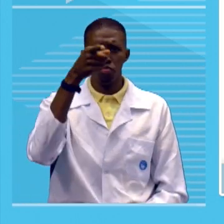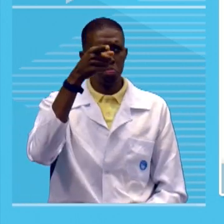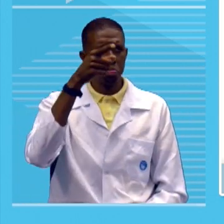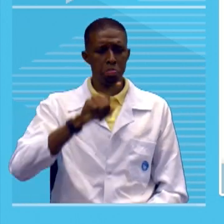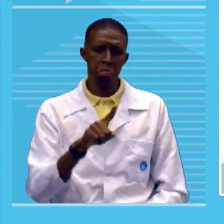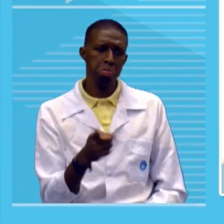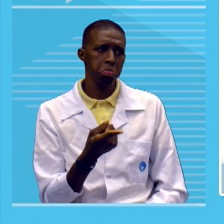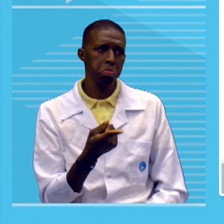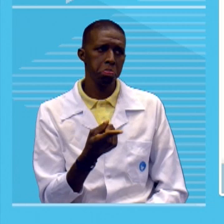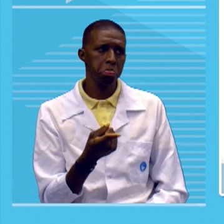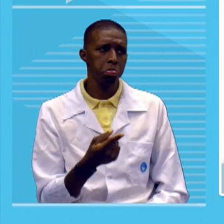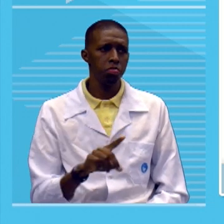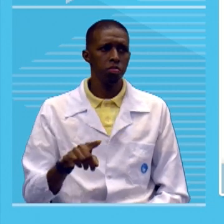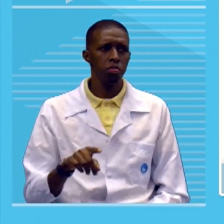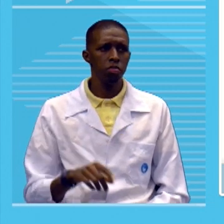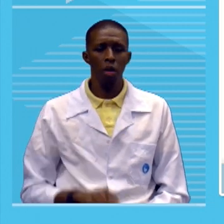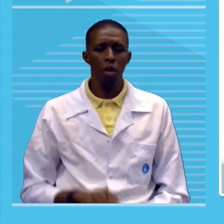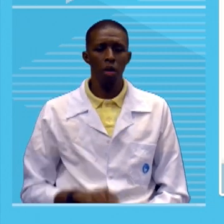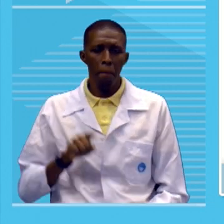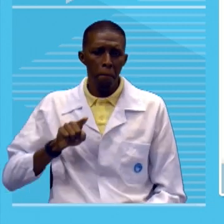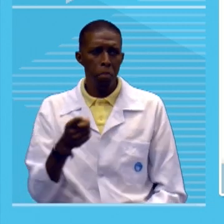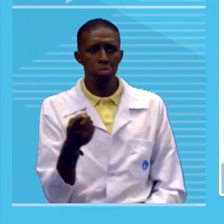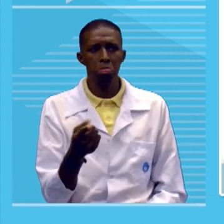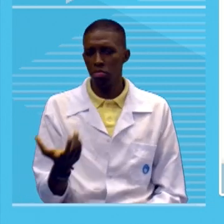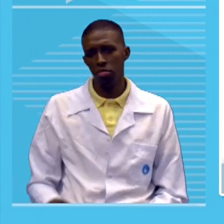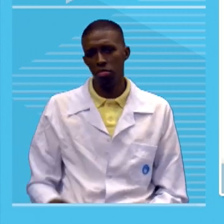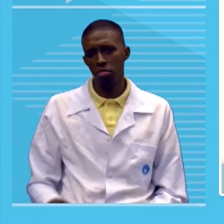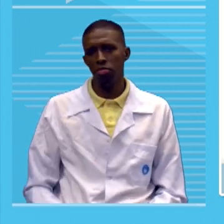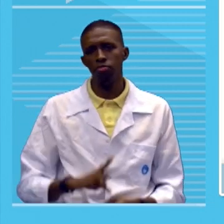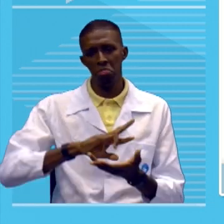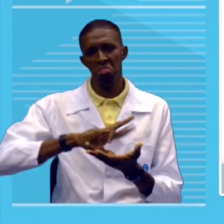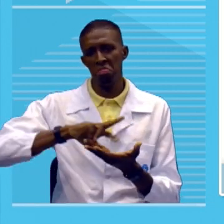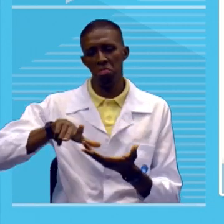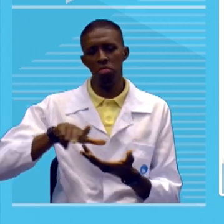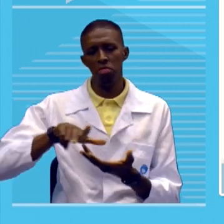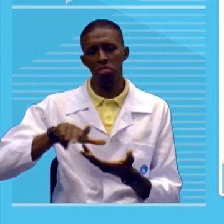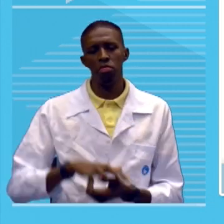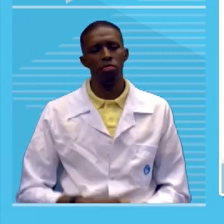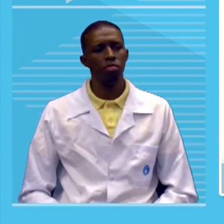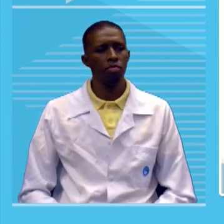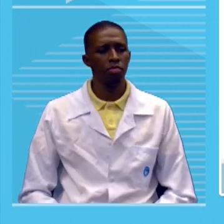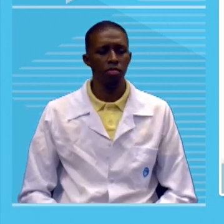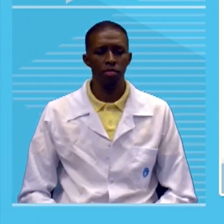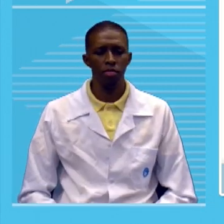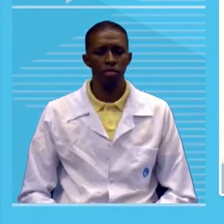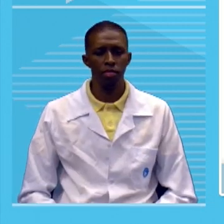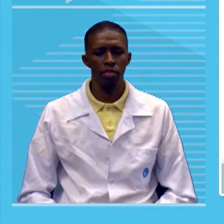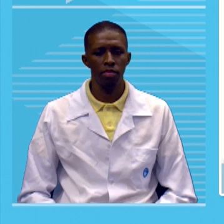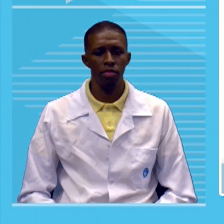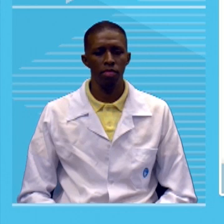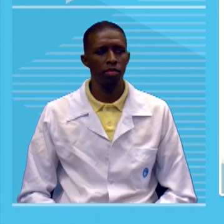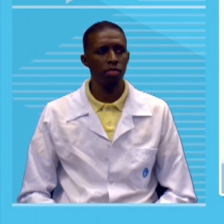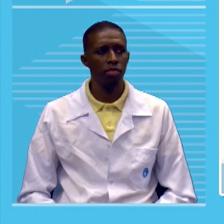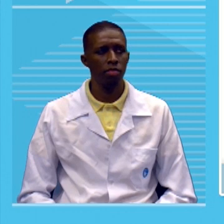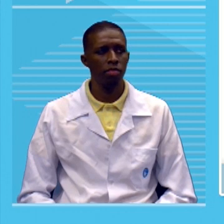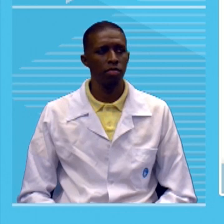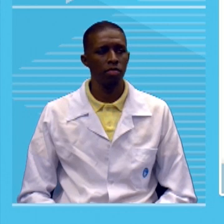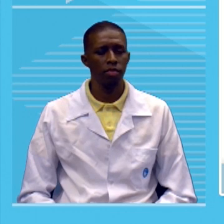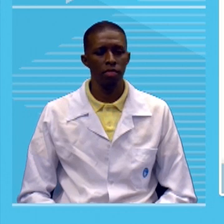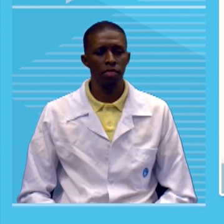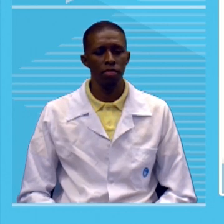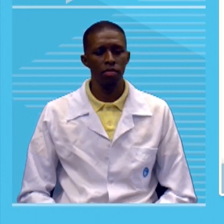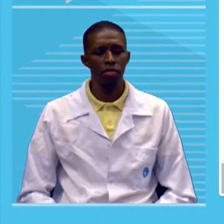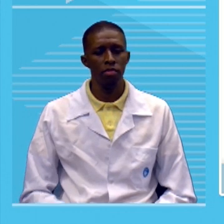diz ele. Quero banho frio. Eita, professor. Olha, bastou que eu fizesse tudo isso